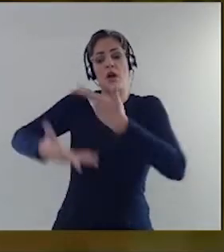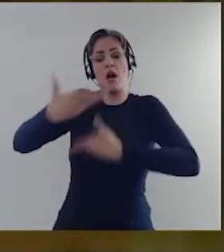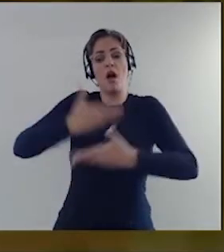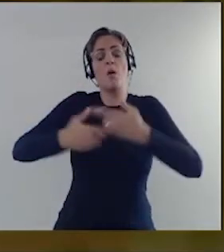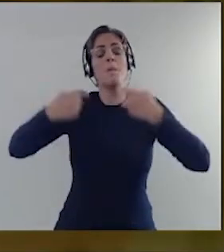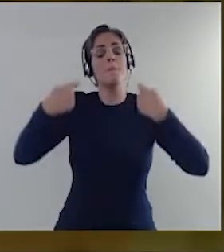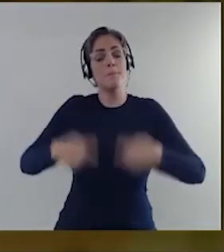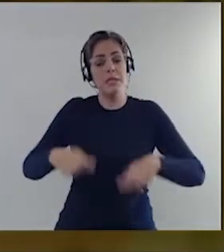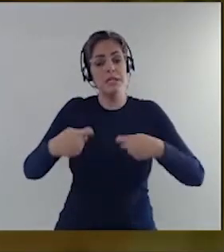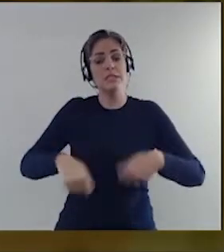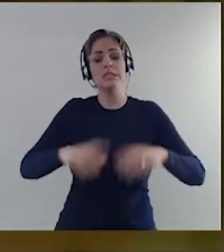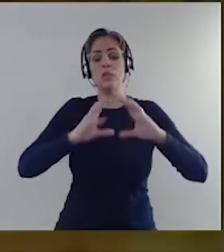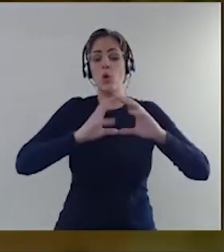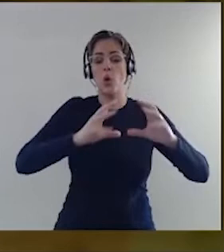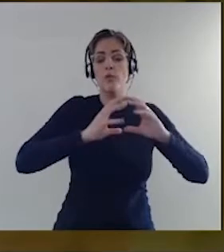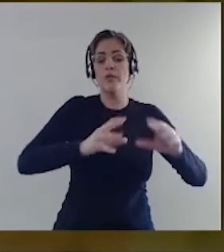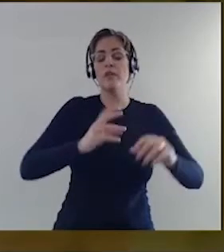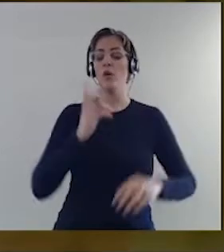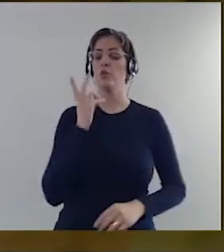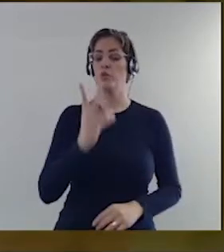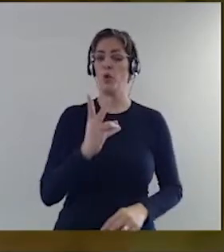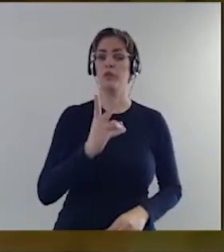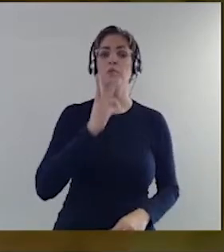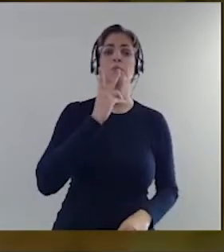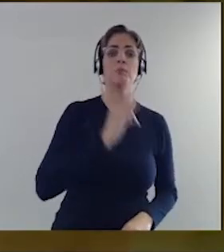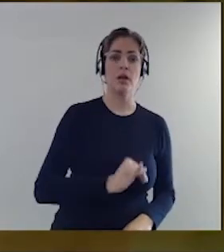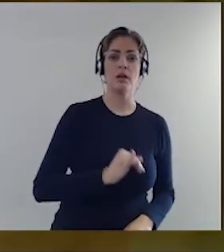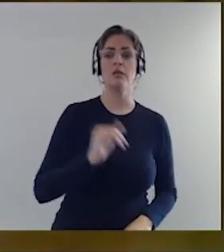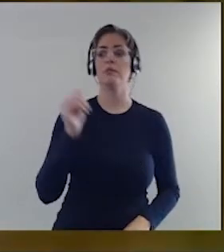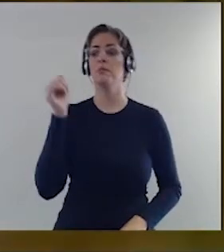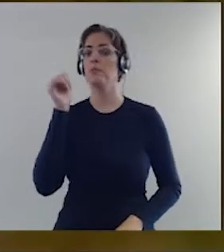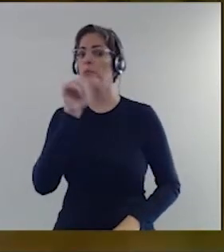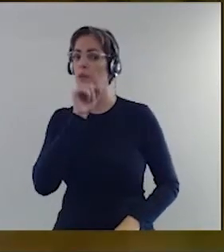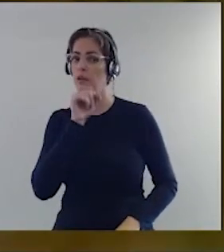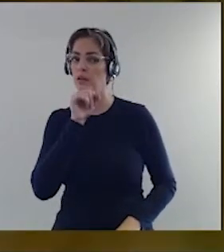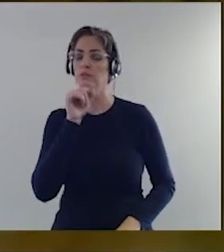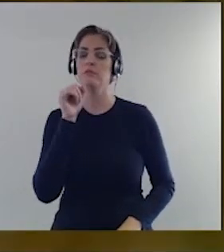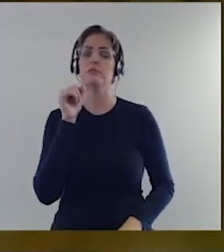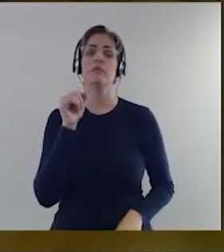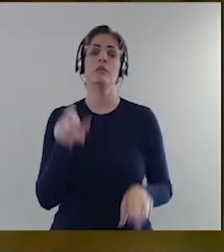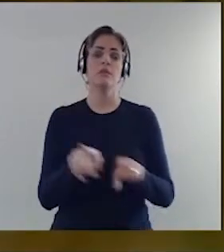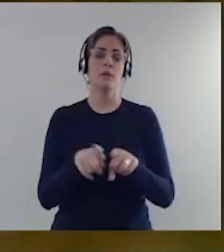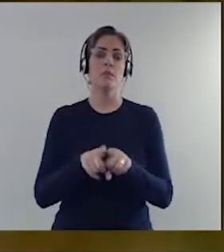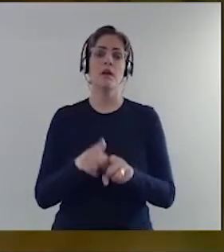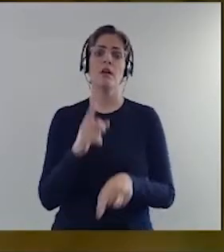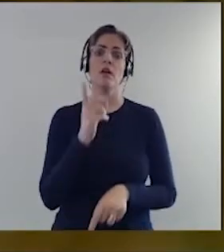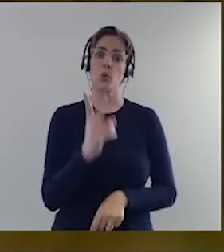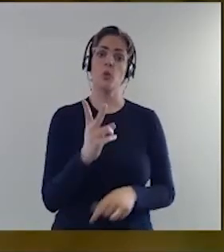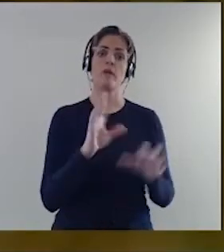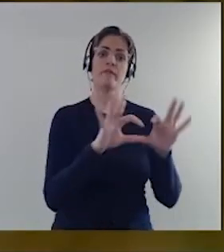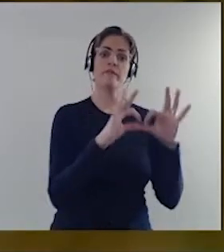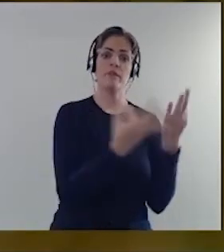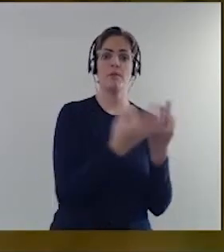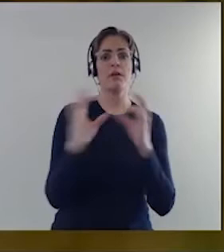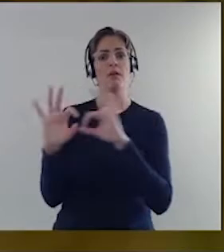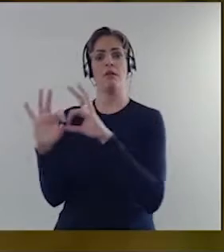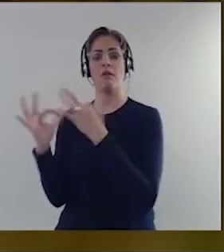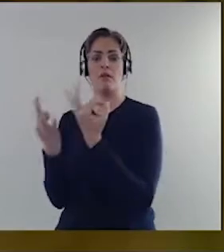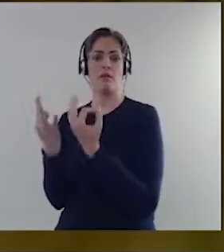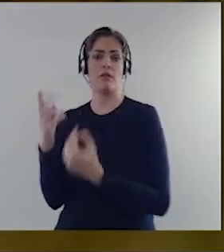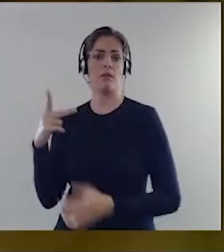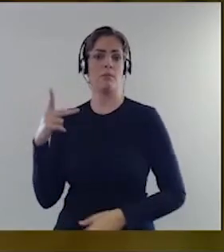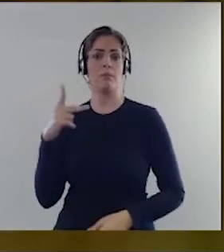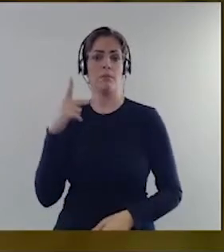do convívio com o par parental, pai e mãe, e também com ambas as famílias, família paterna e